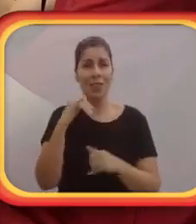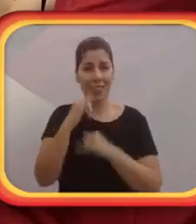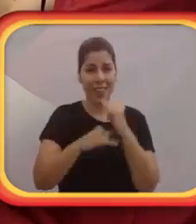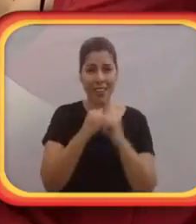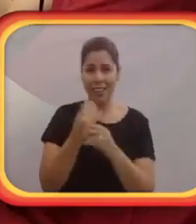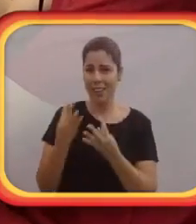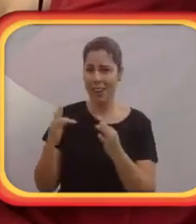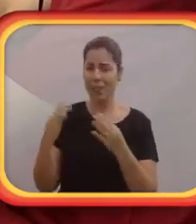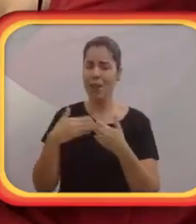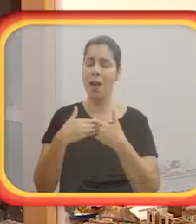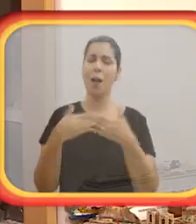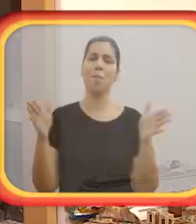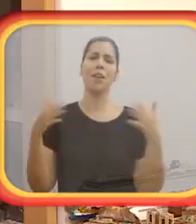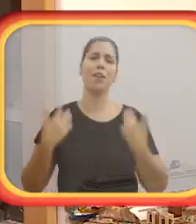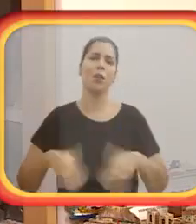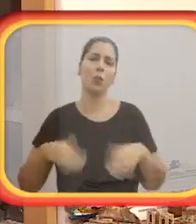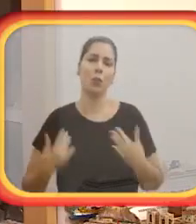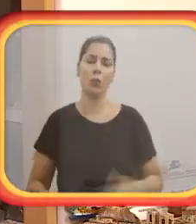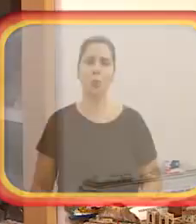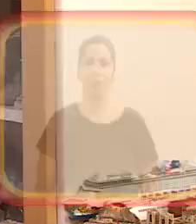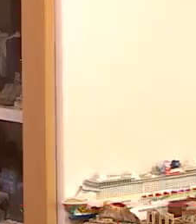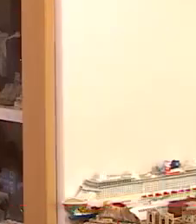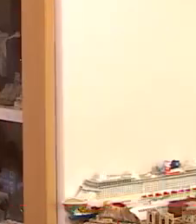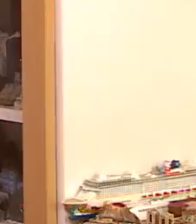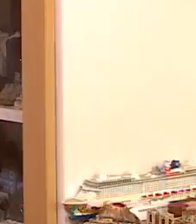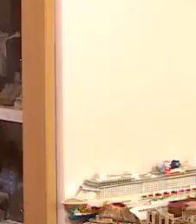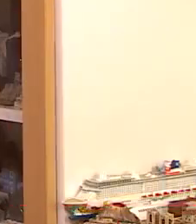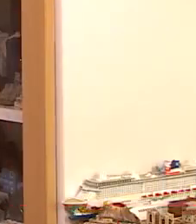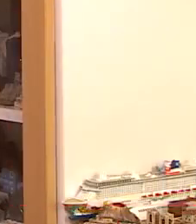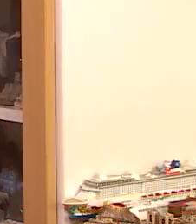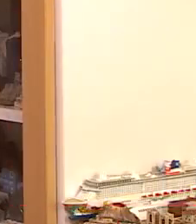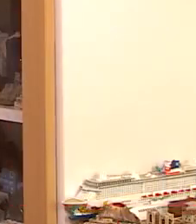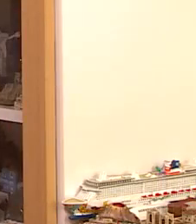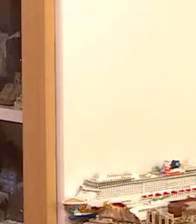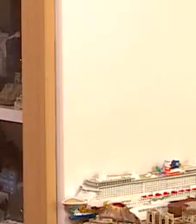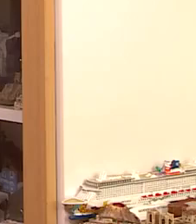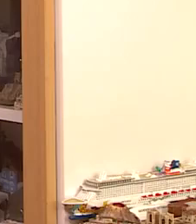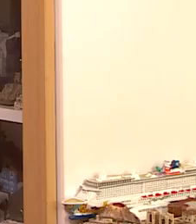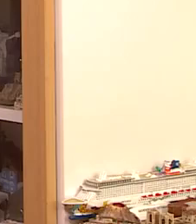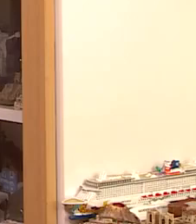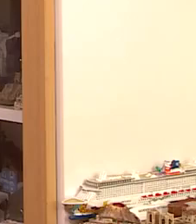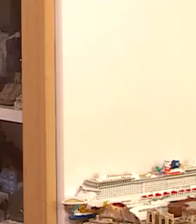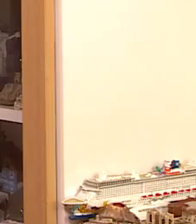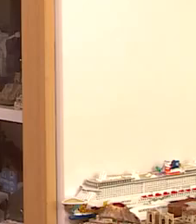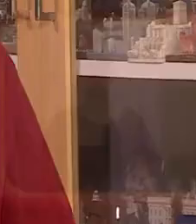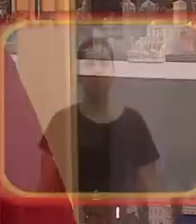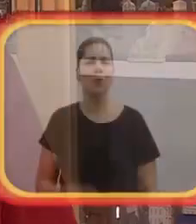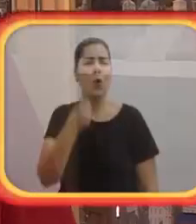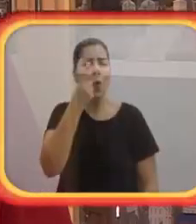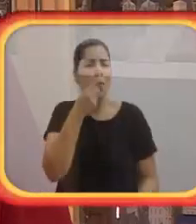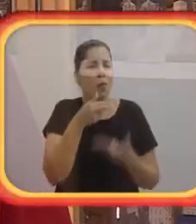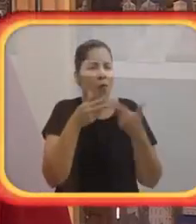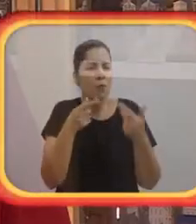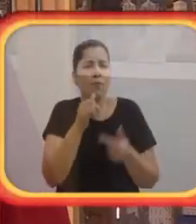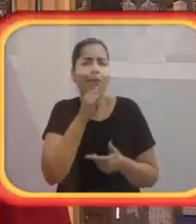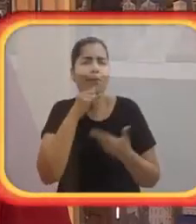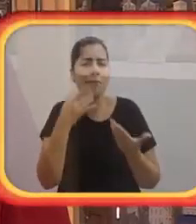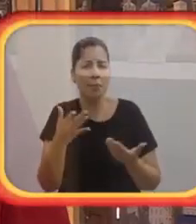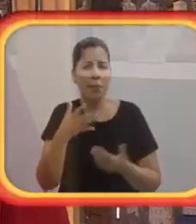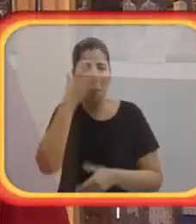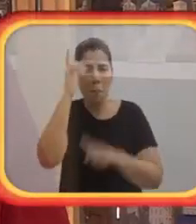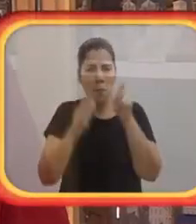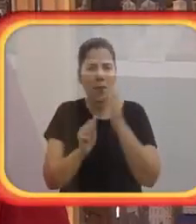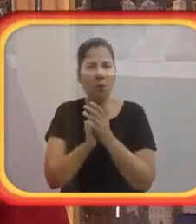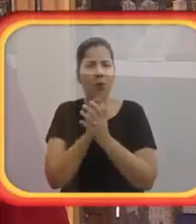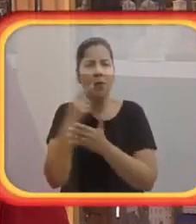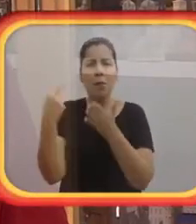interagir com o mundo. Então, a internet e a tecnologia abriram muitas portas. Um fato, por exemplo, que as